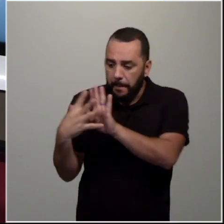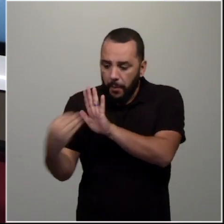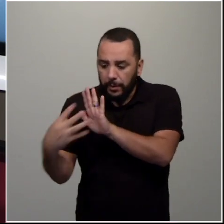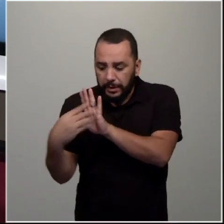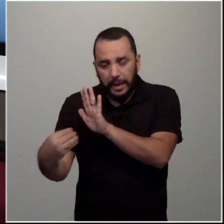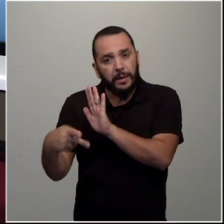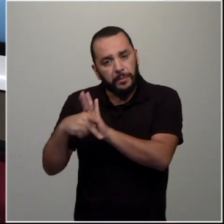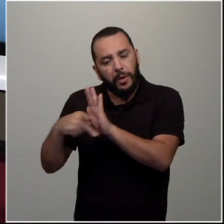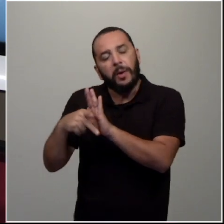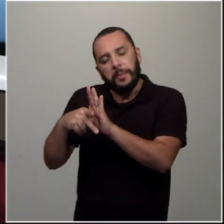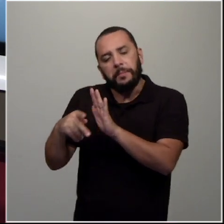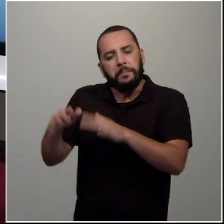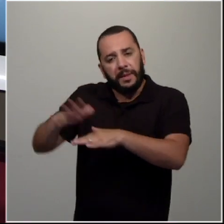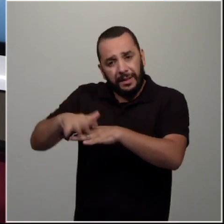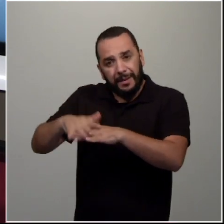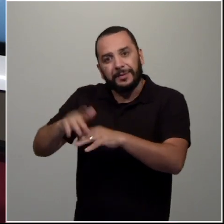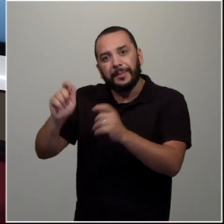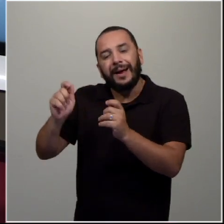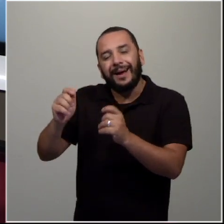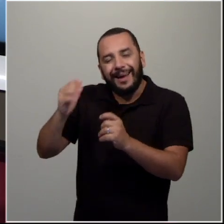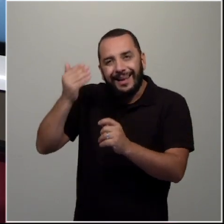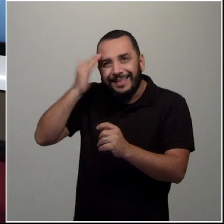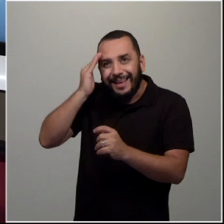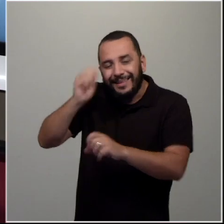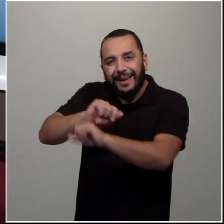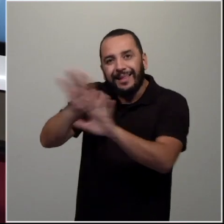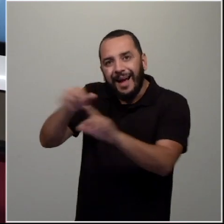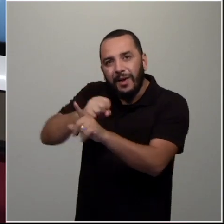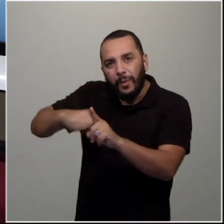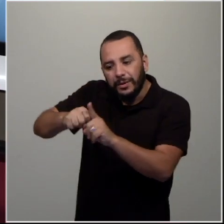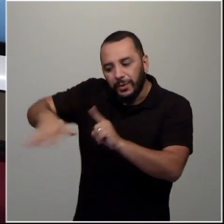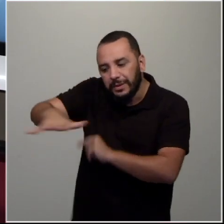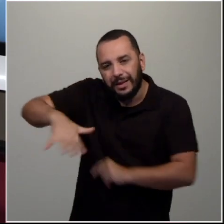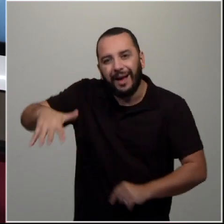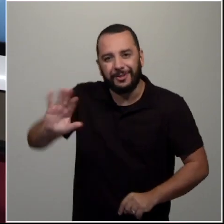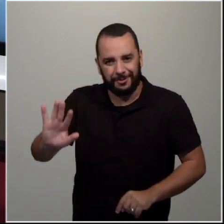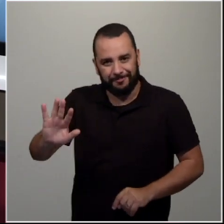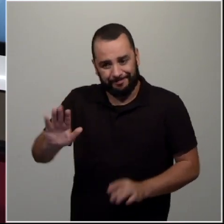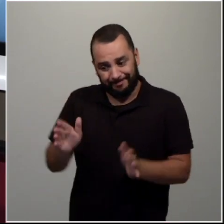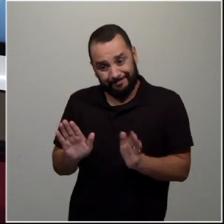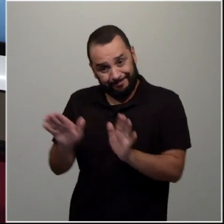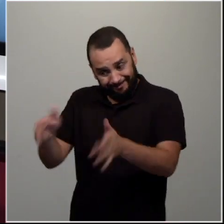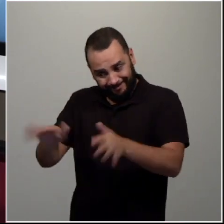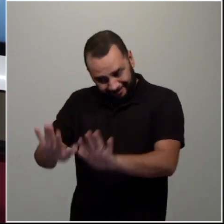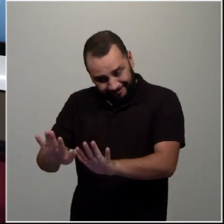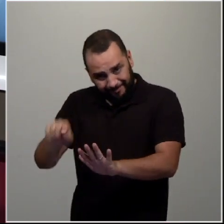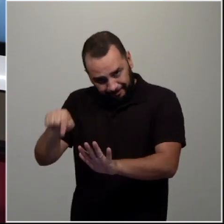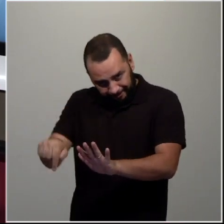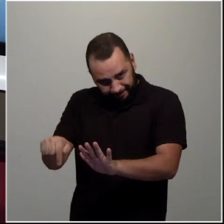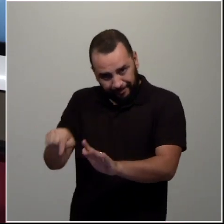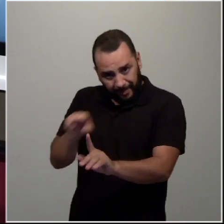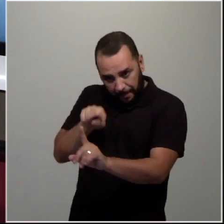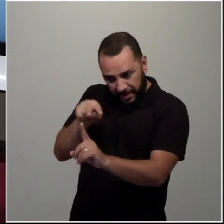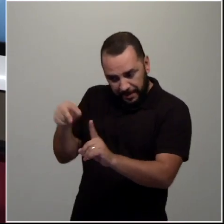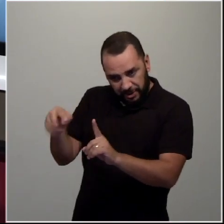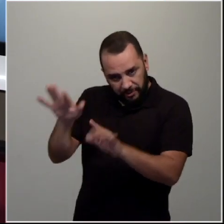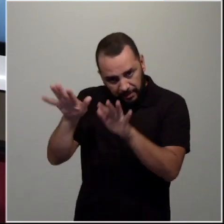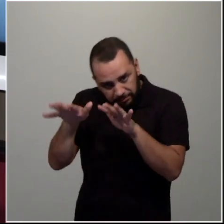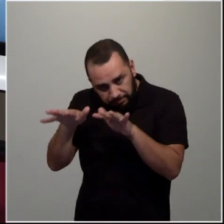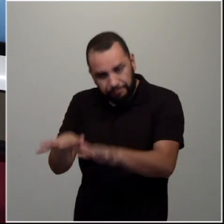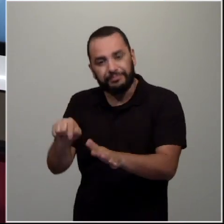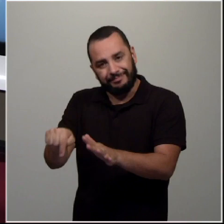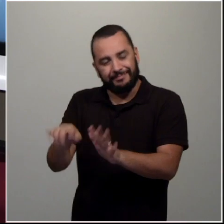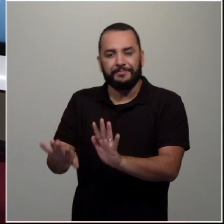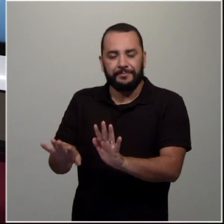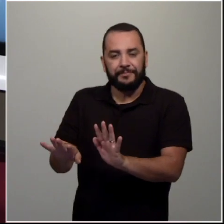entender fenômenos sociais inclusive né agora olha que interessante essa perspectiva ela vai também